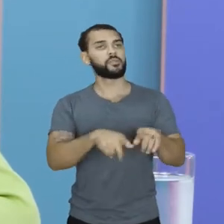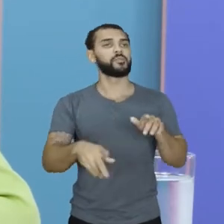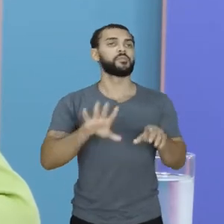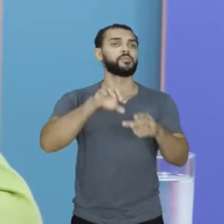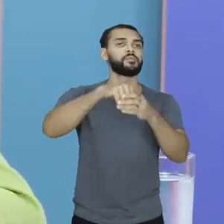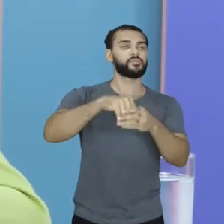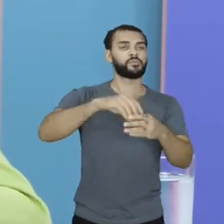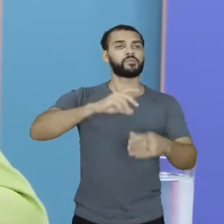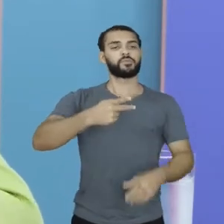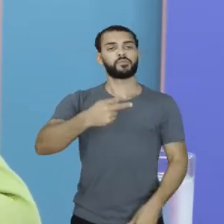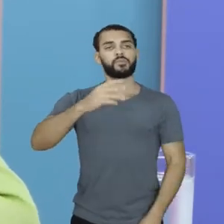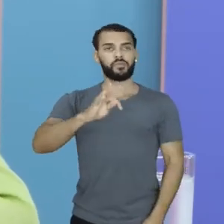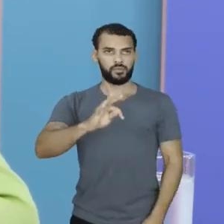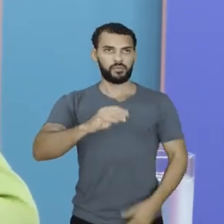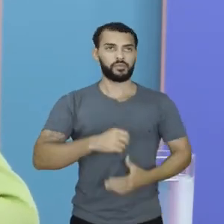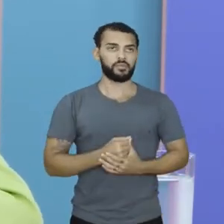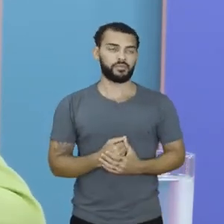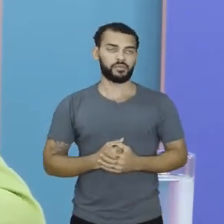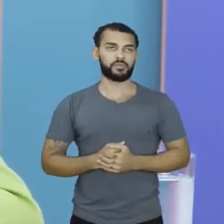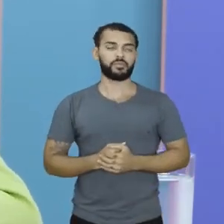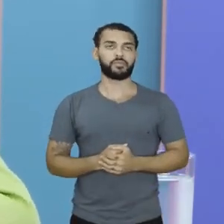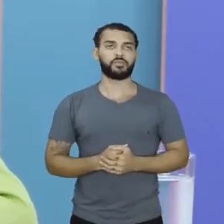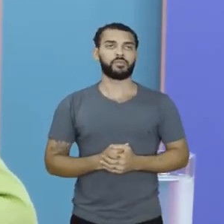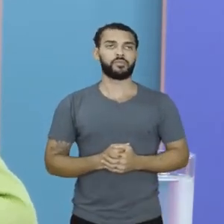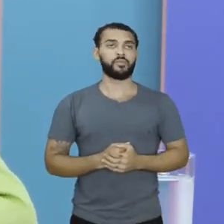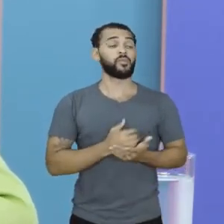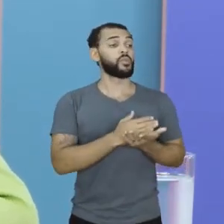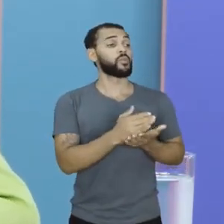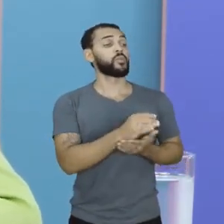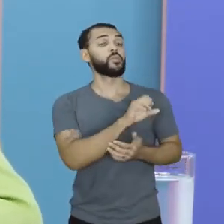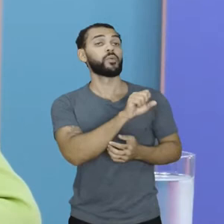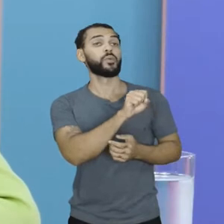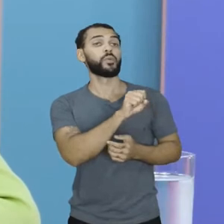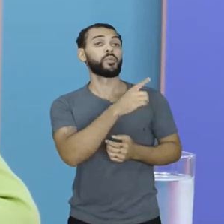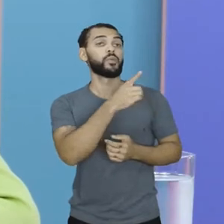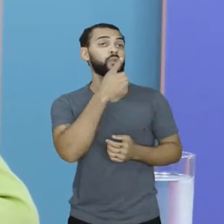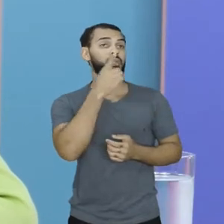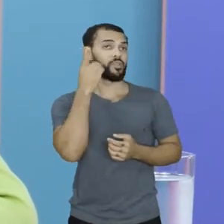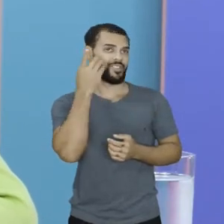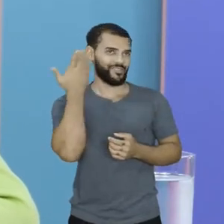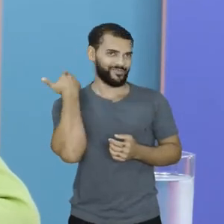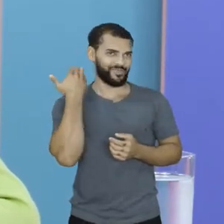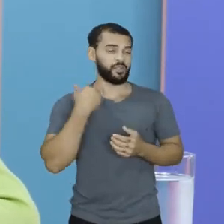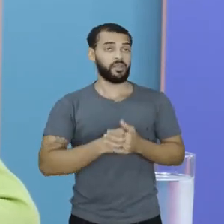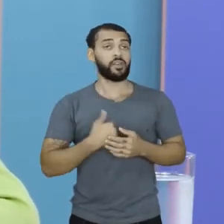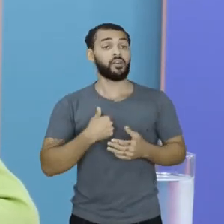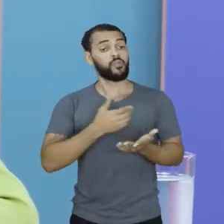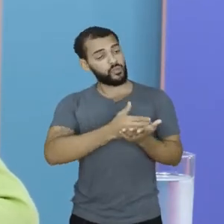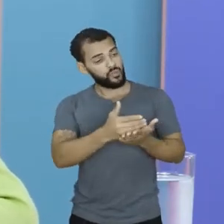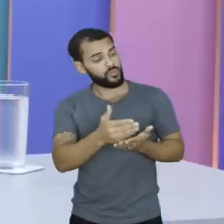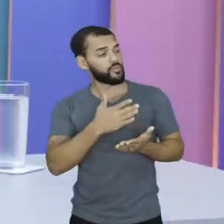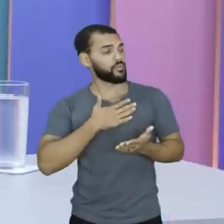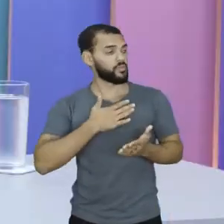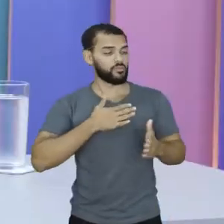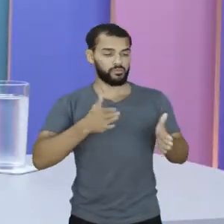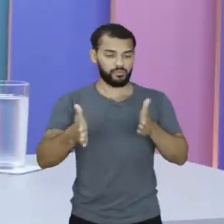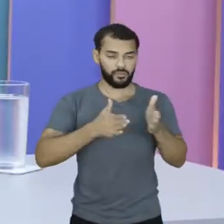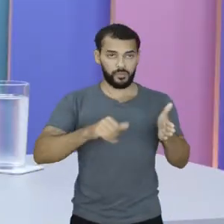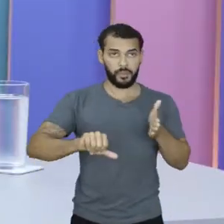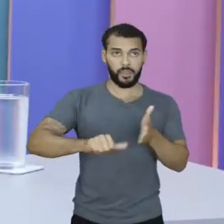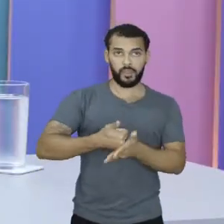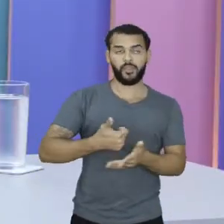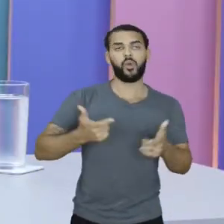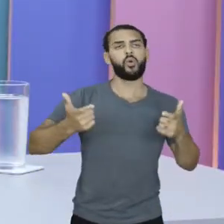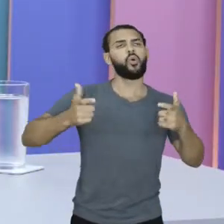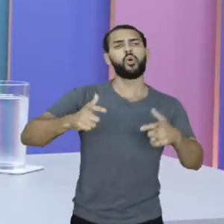Trabalhadores. Iniciei há 8 dias meu primeiro mandato como deputada federal. Sou